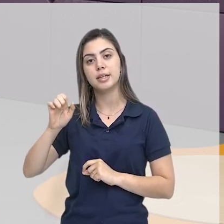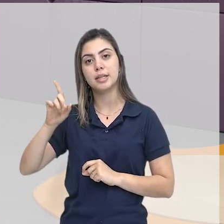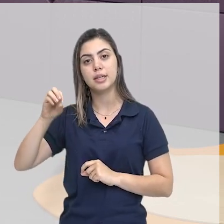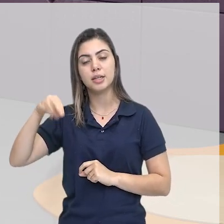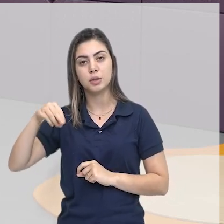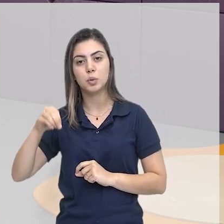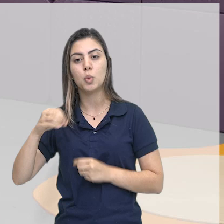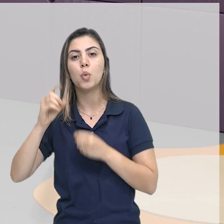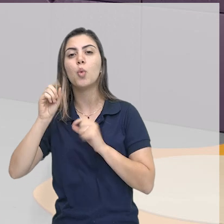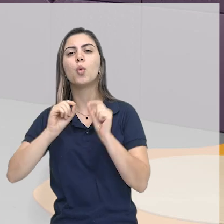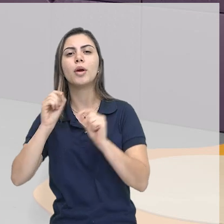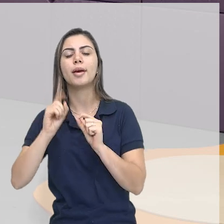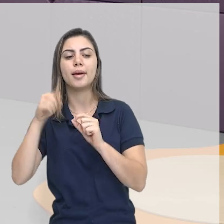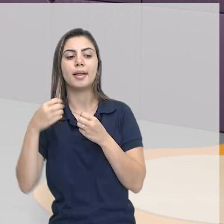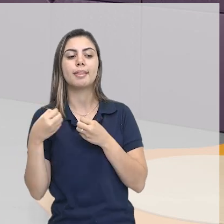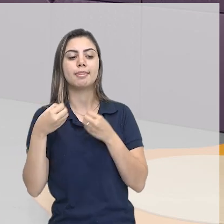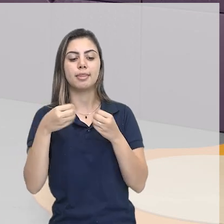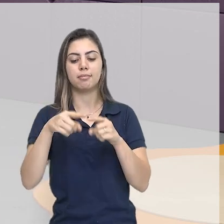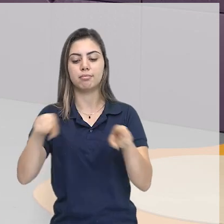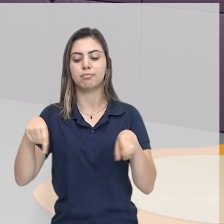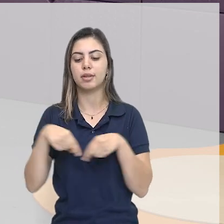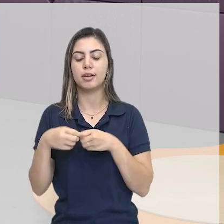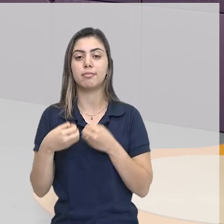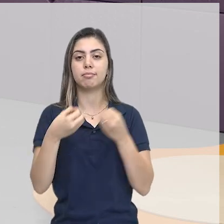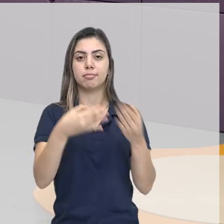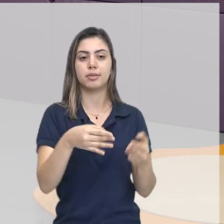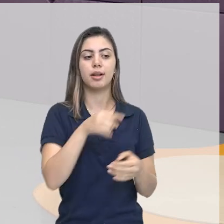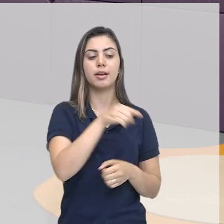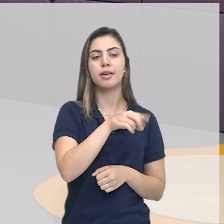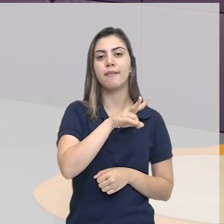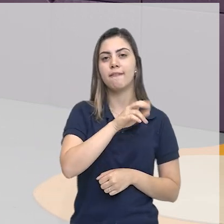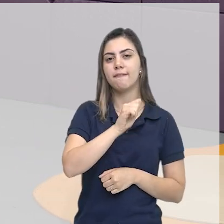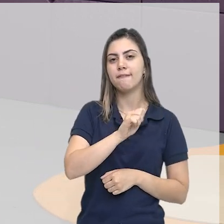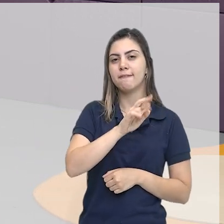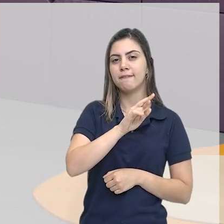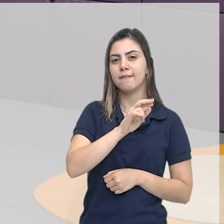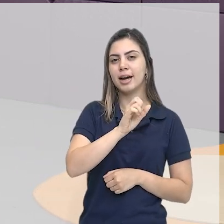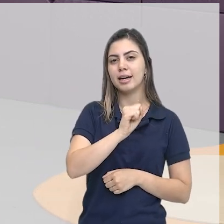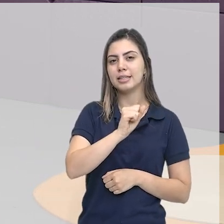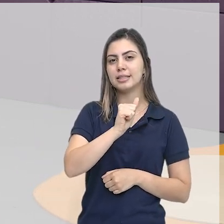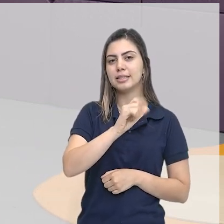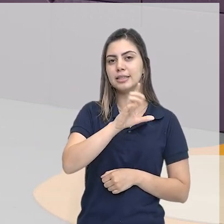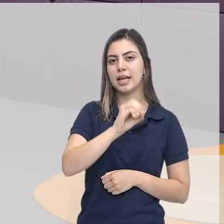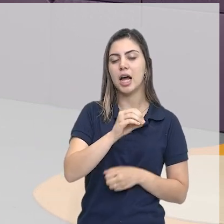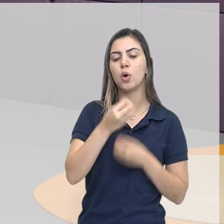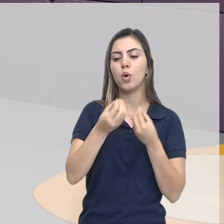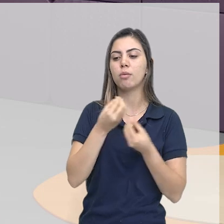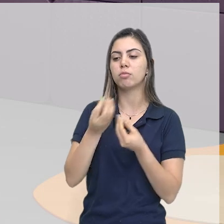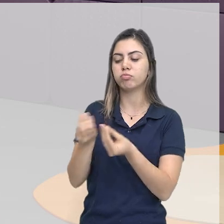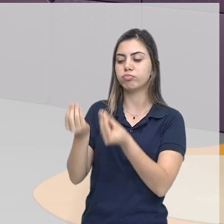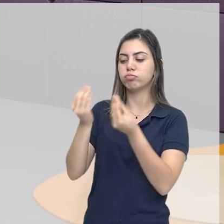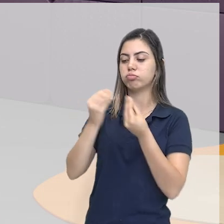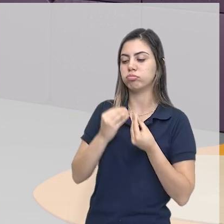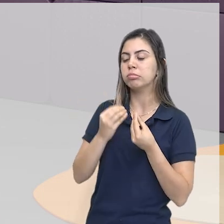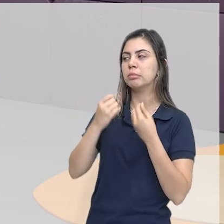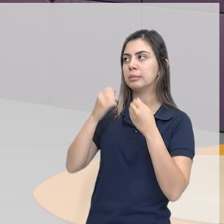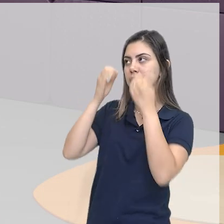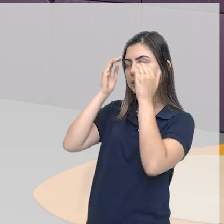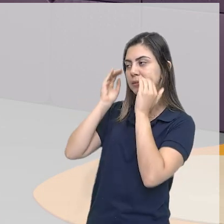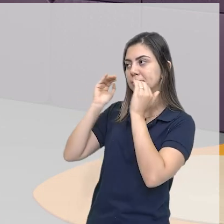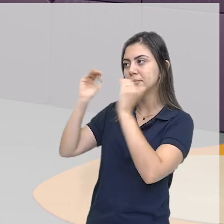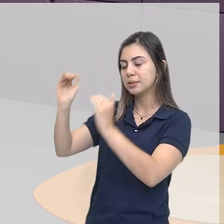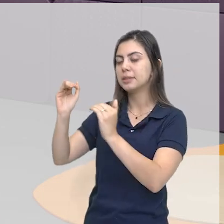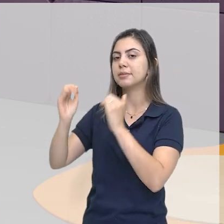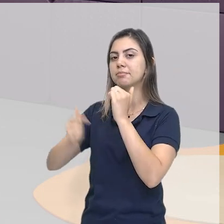doa, né, uma porção de terra. E o vassalo, aquele que recebe e que tinha obrigações